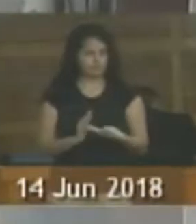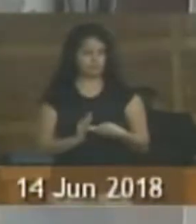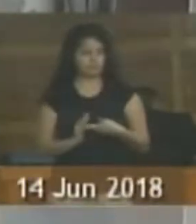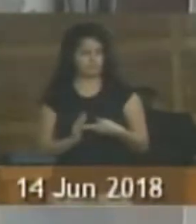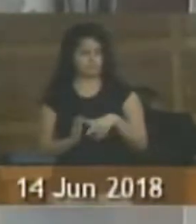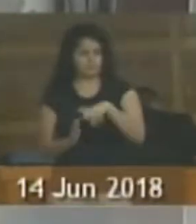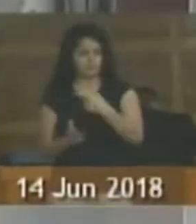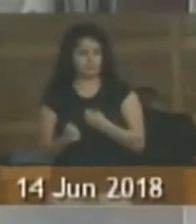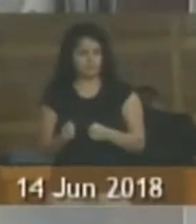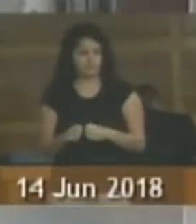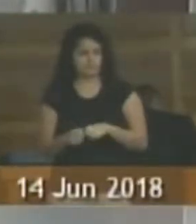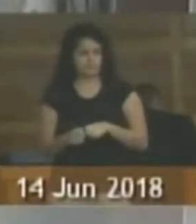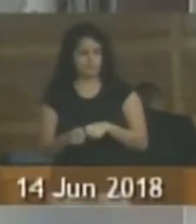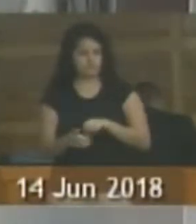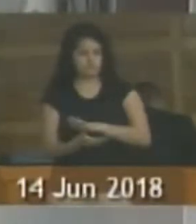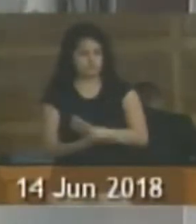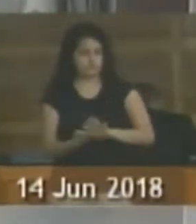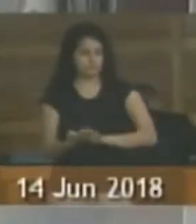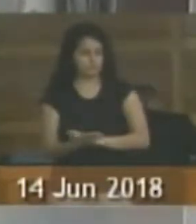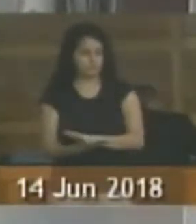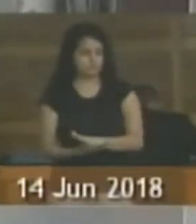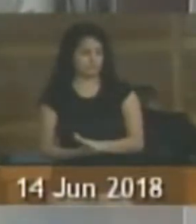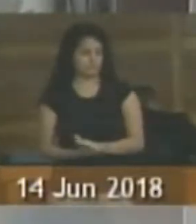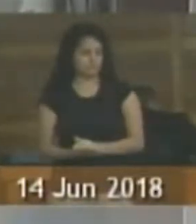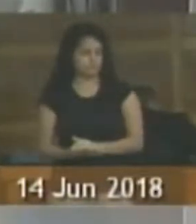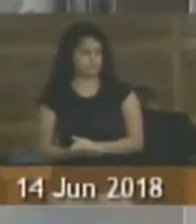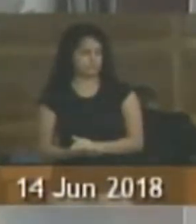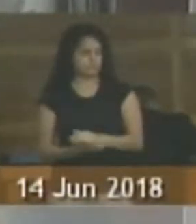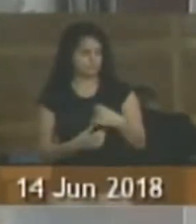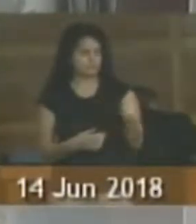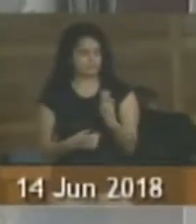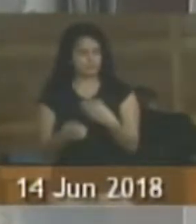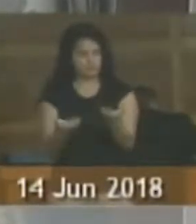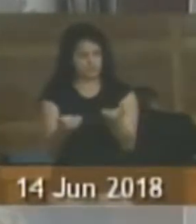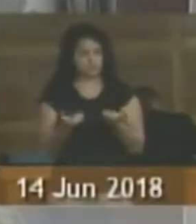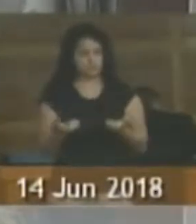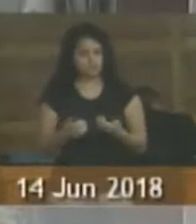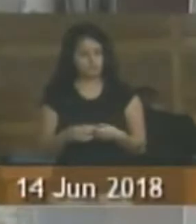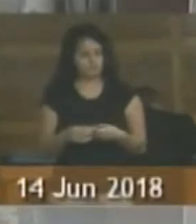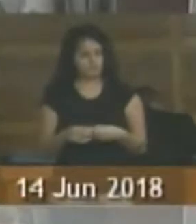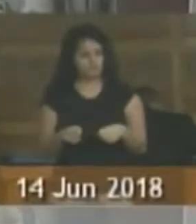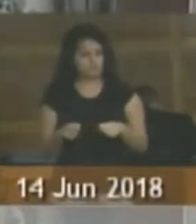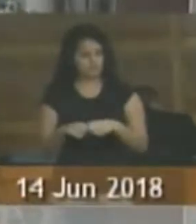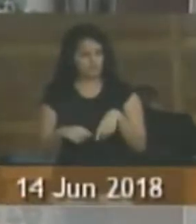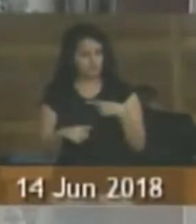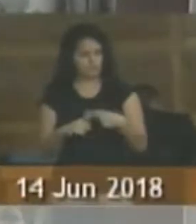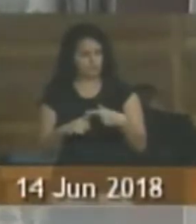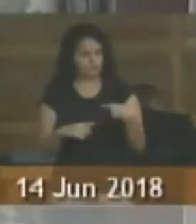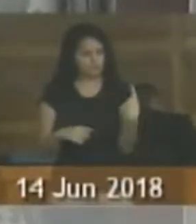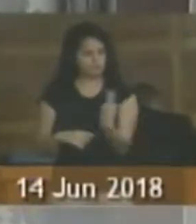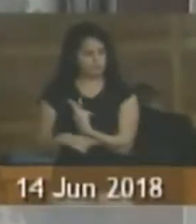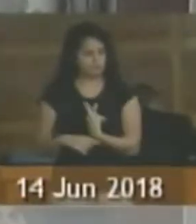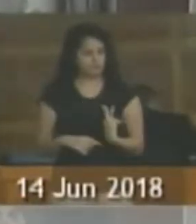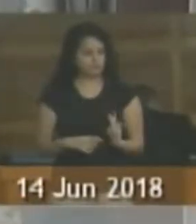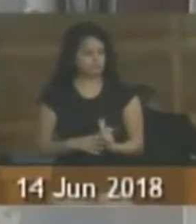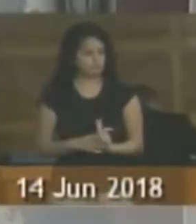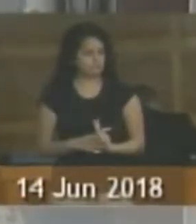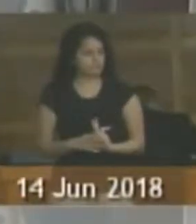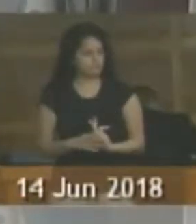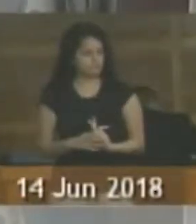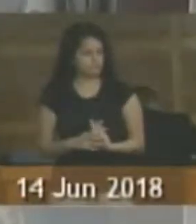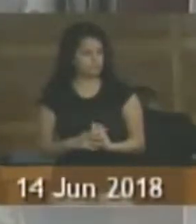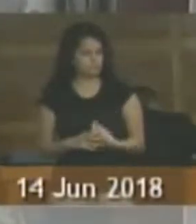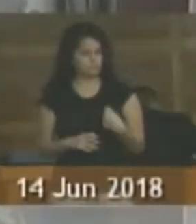faz nada. E ninguém não faz nada, pois nós queremos providência, porque nós estamos seguros, nós não